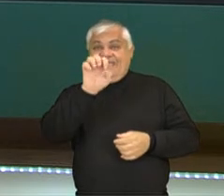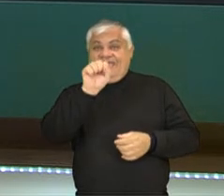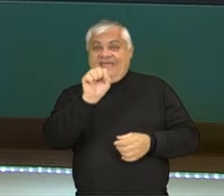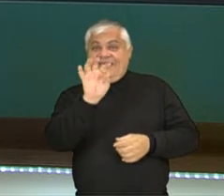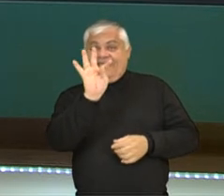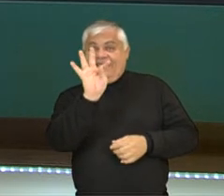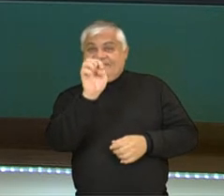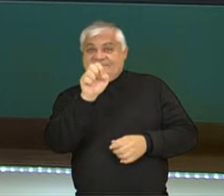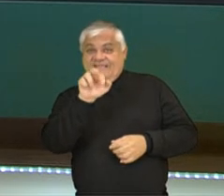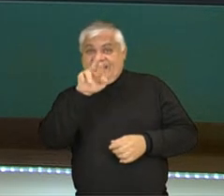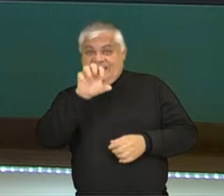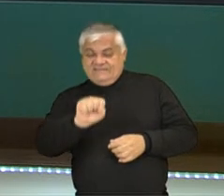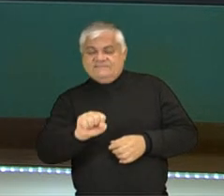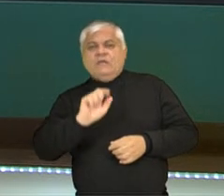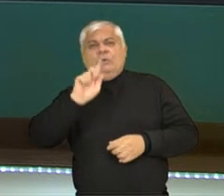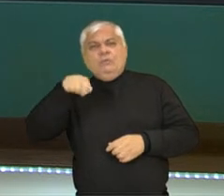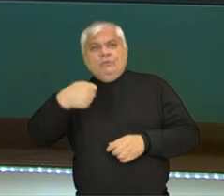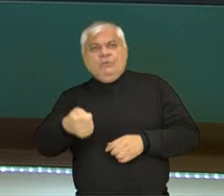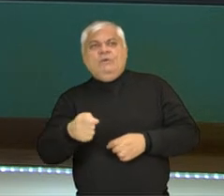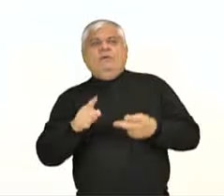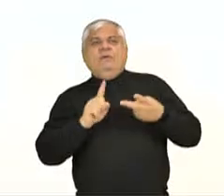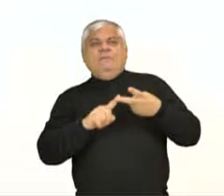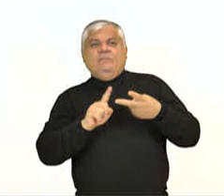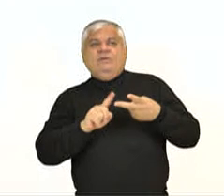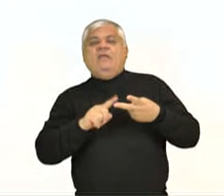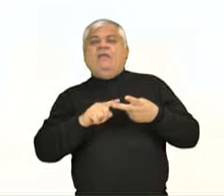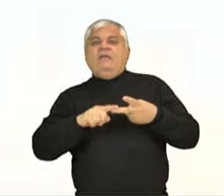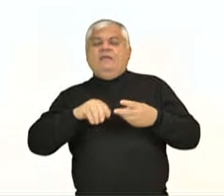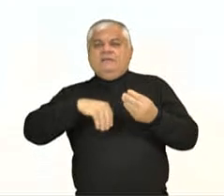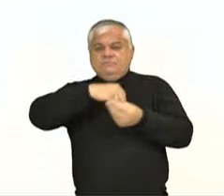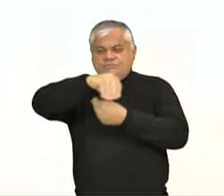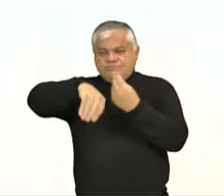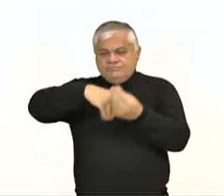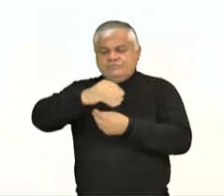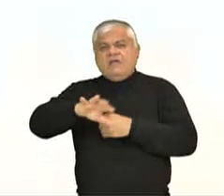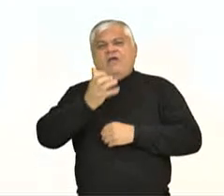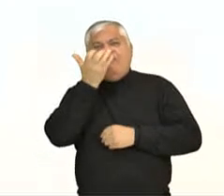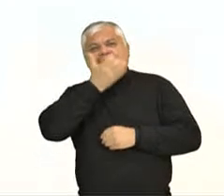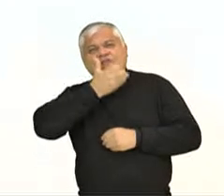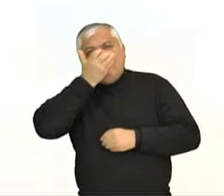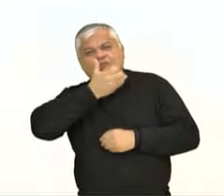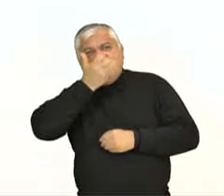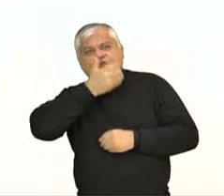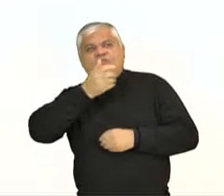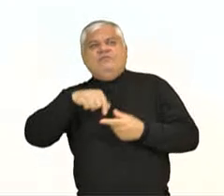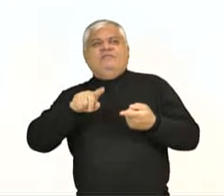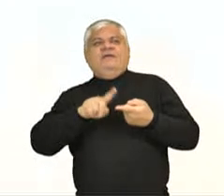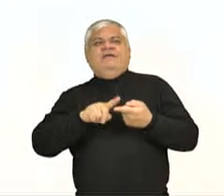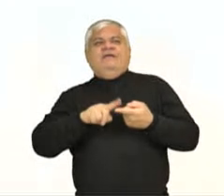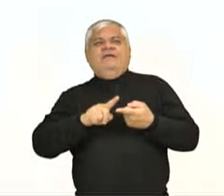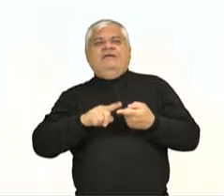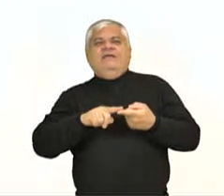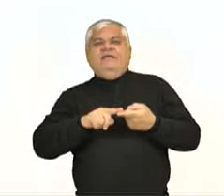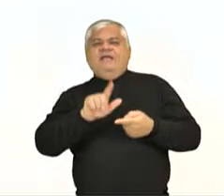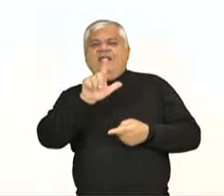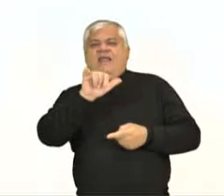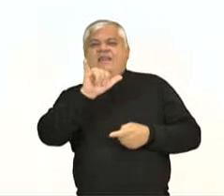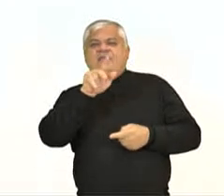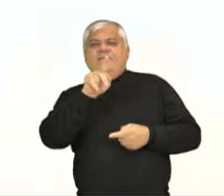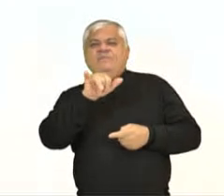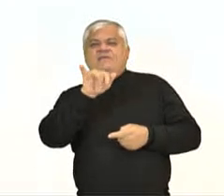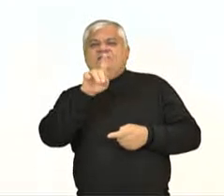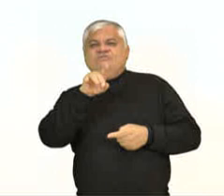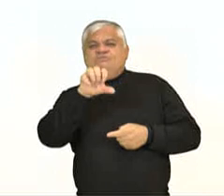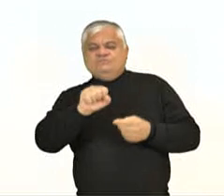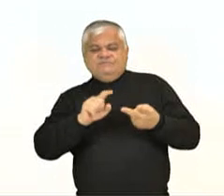podem ser classificados como essências de frutas, lipídios e ceras. Os ésteres são oriundos